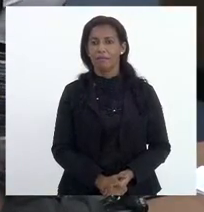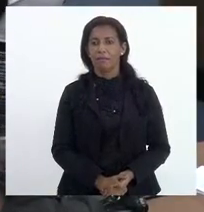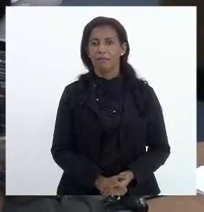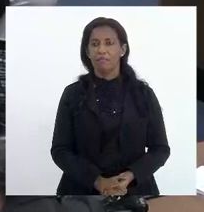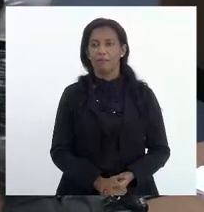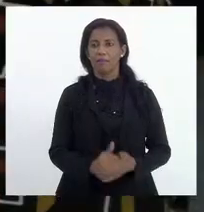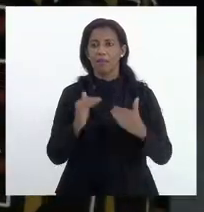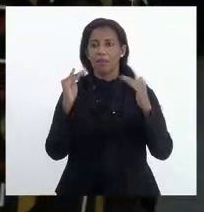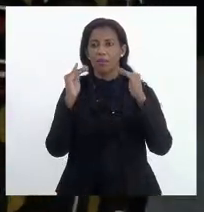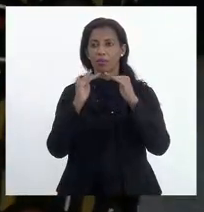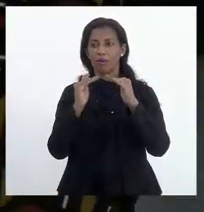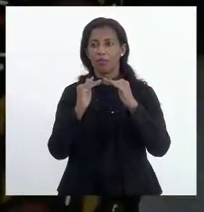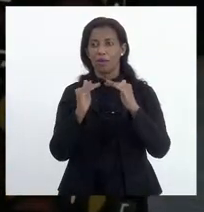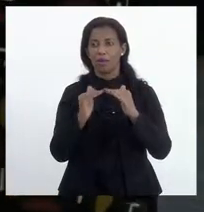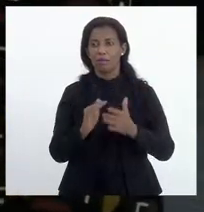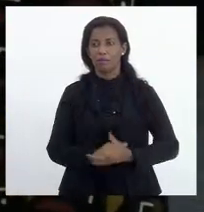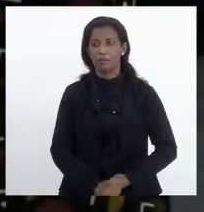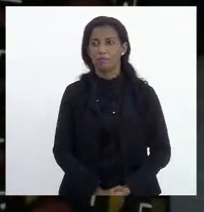Parecer favorável, presidente.